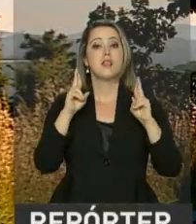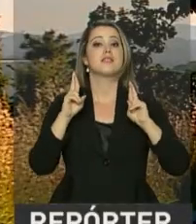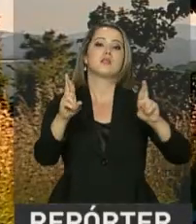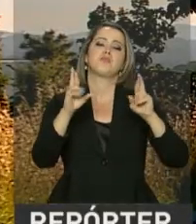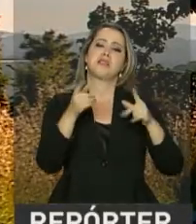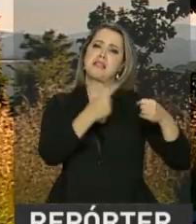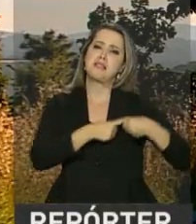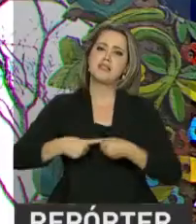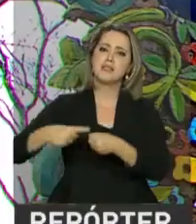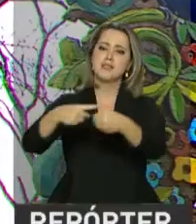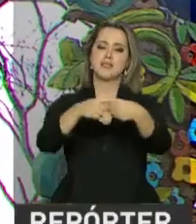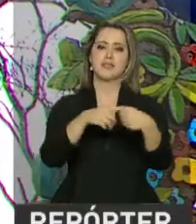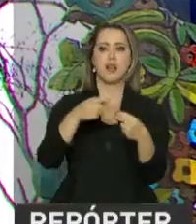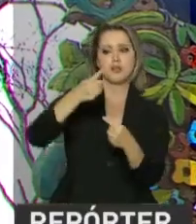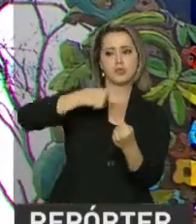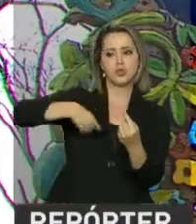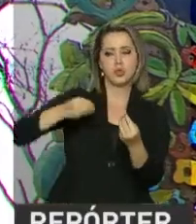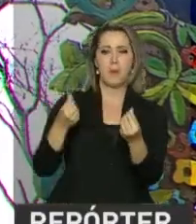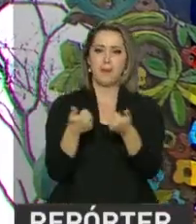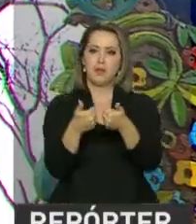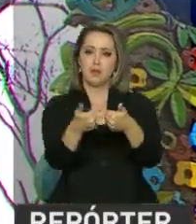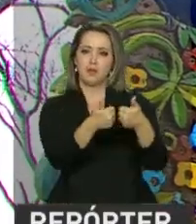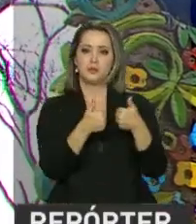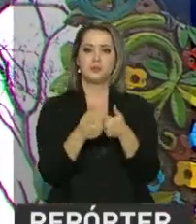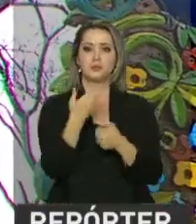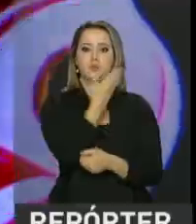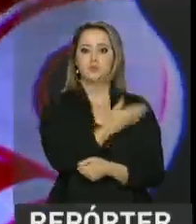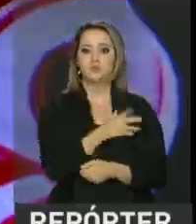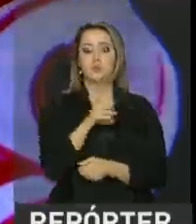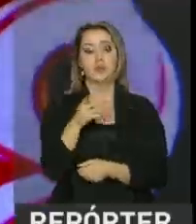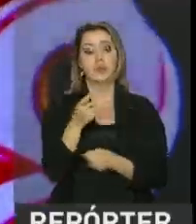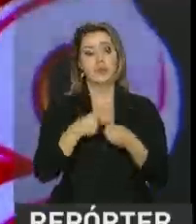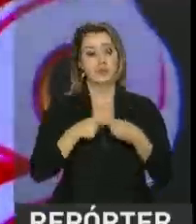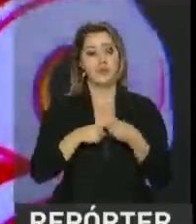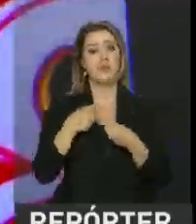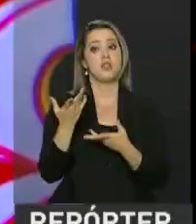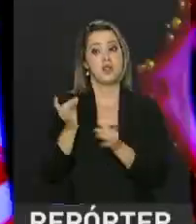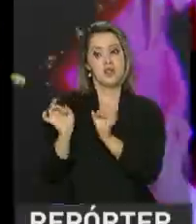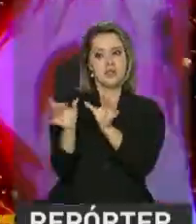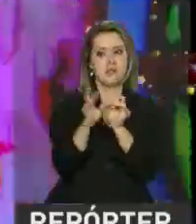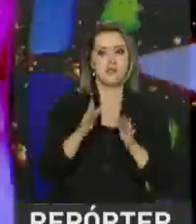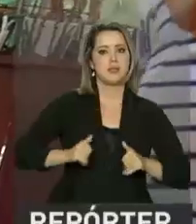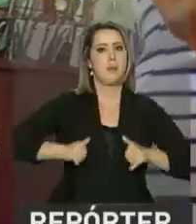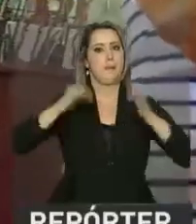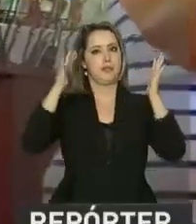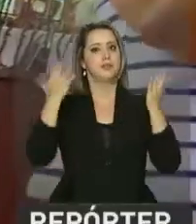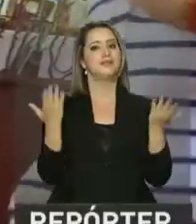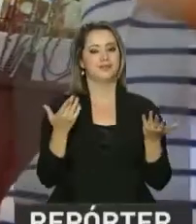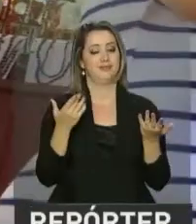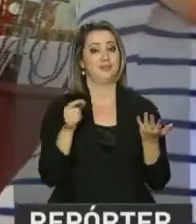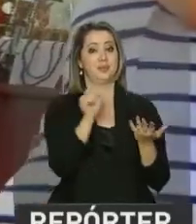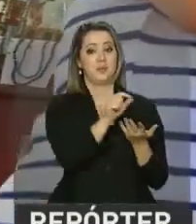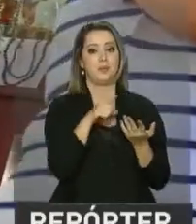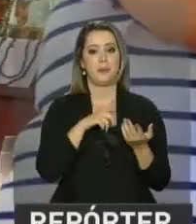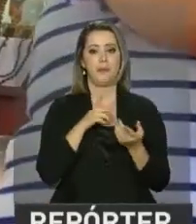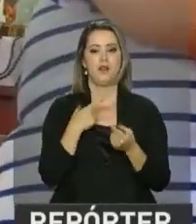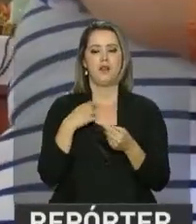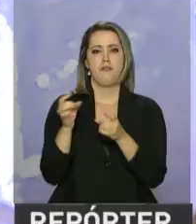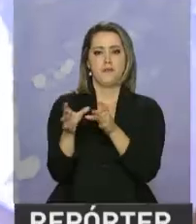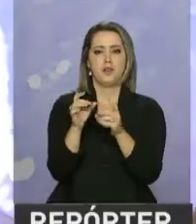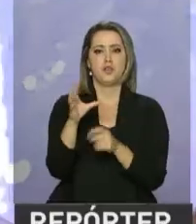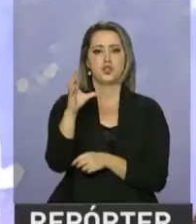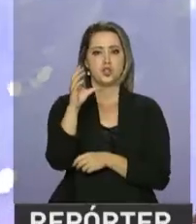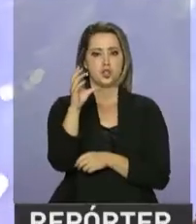do entorno como alto paraíso e são jorge é que os negócios melhorem essa comerciante de cristais da